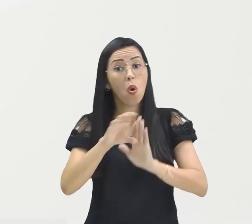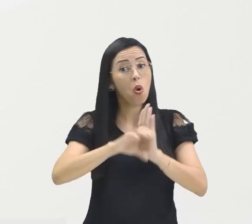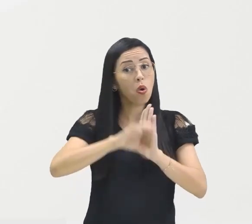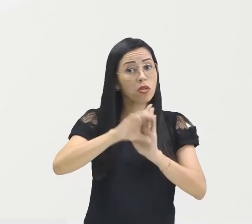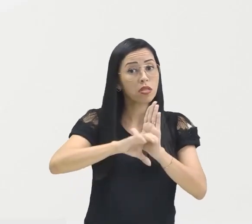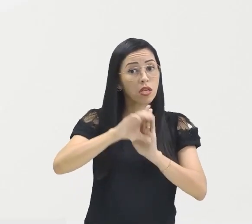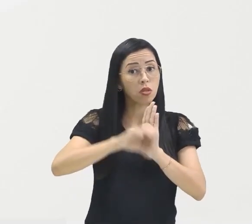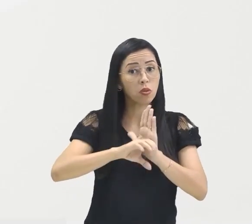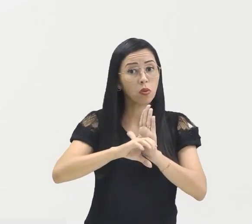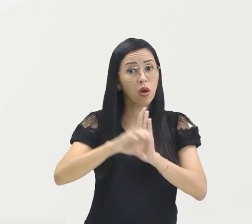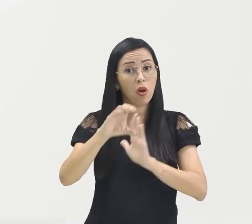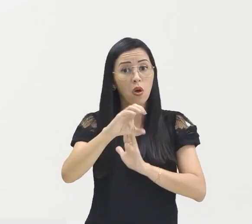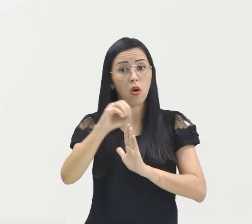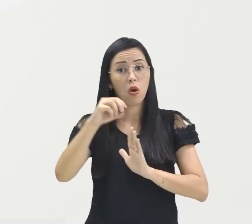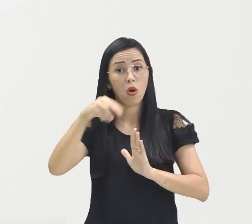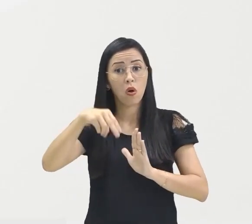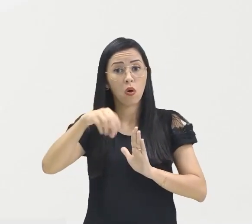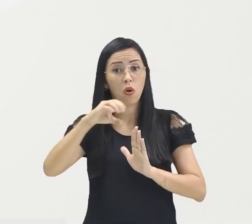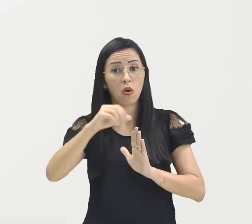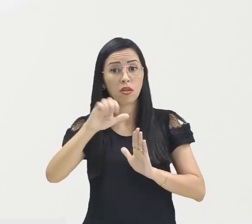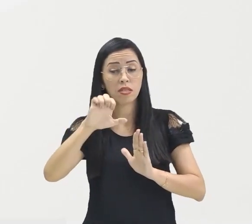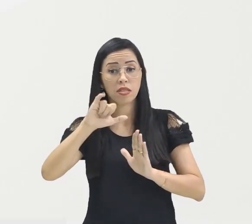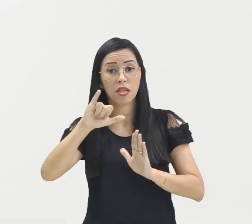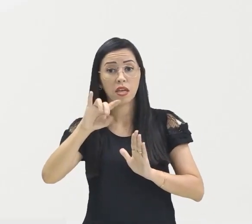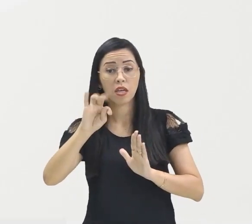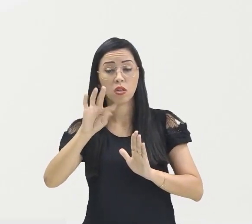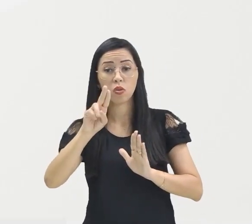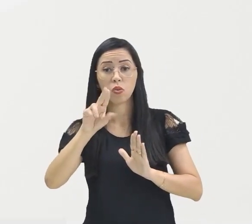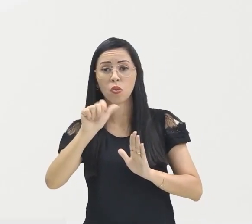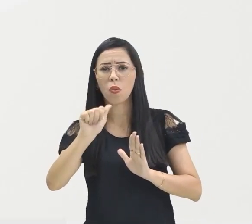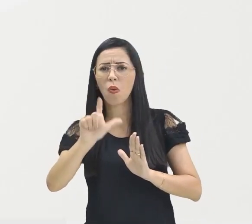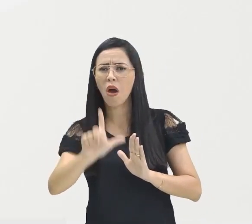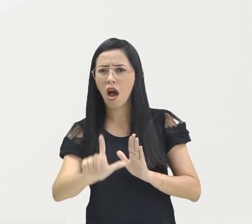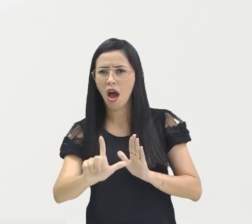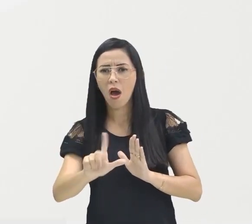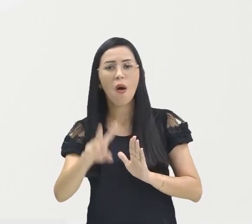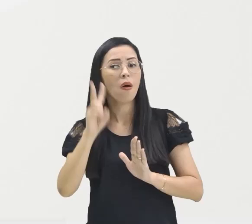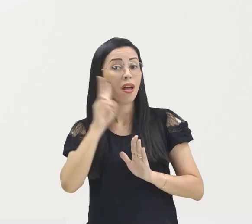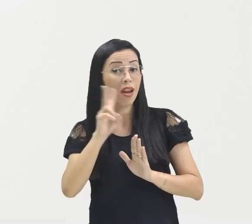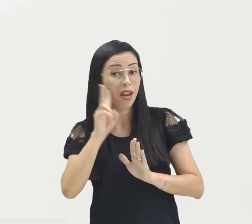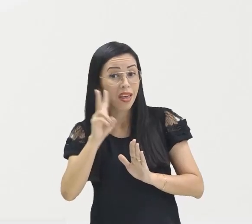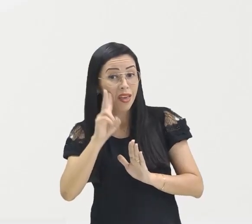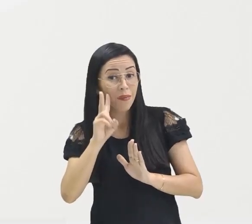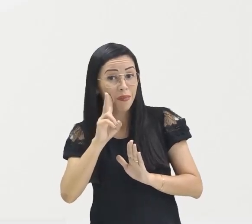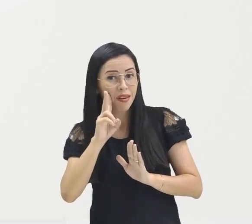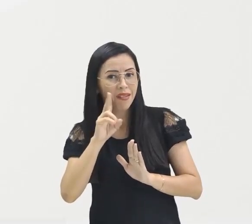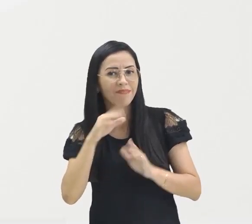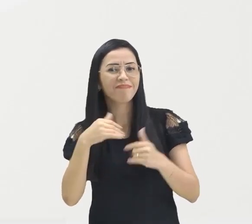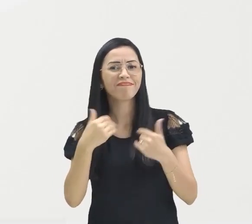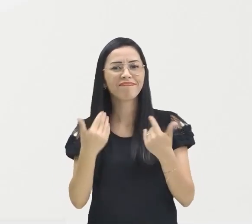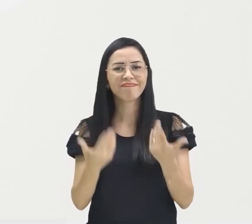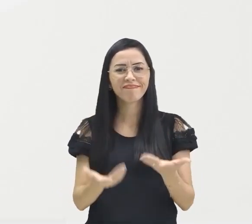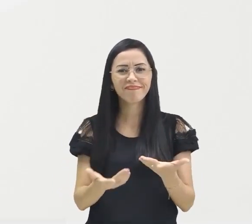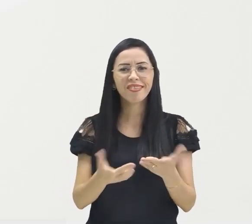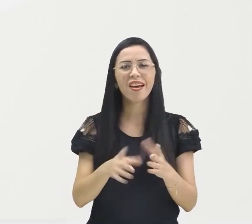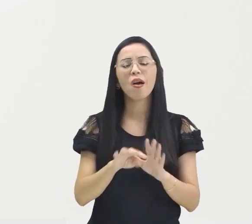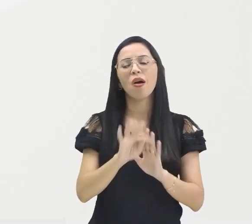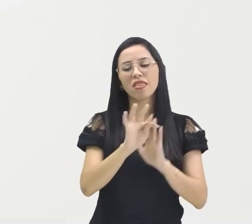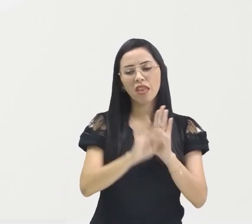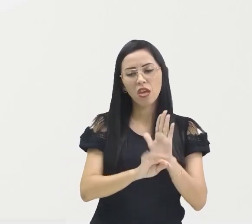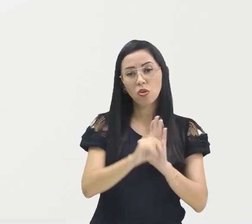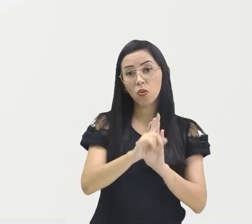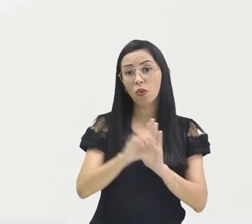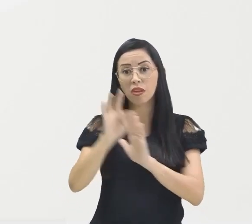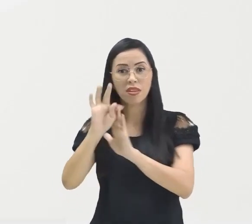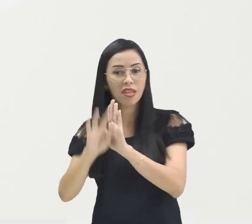O que é a dislexia? A gente conceituou nessa reportagem aí? Vamos lembrar. O contraste. Faz um contraste, o grau